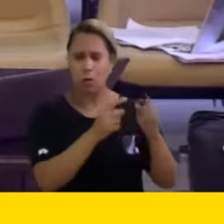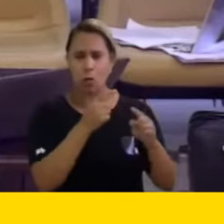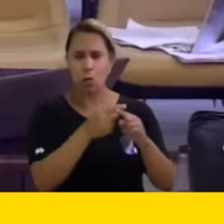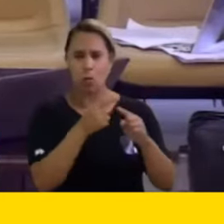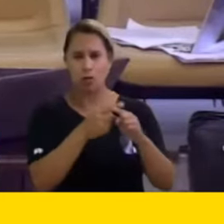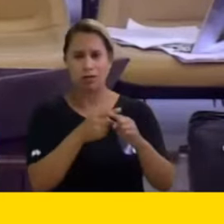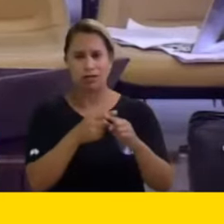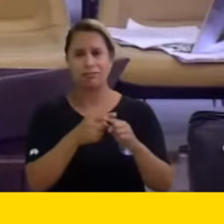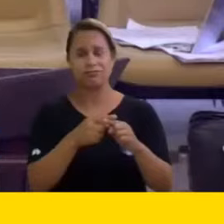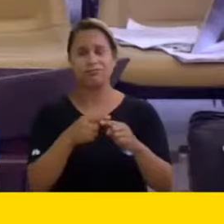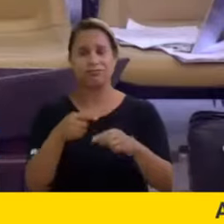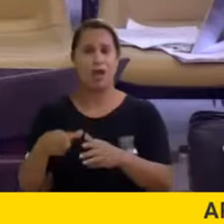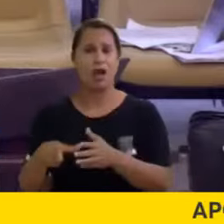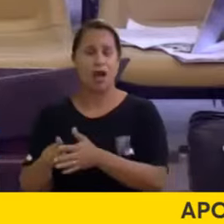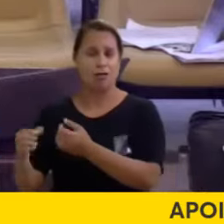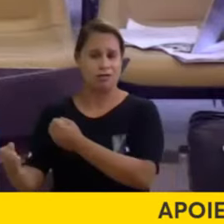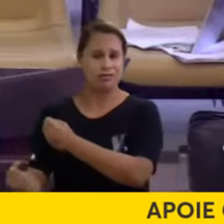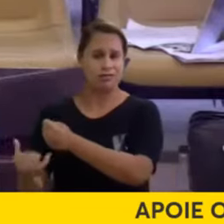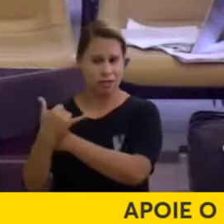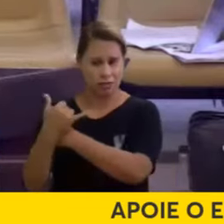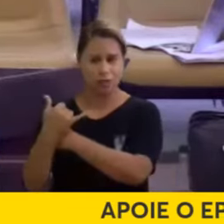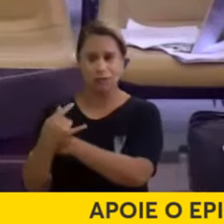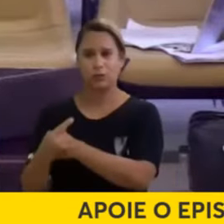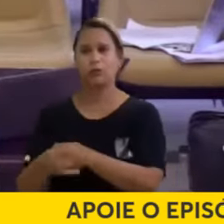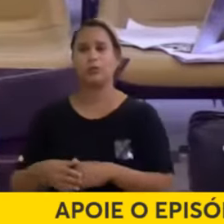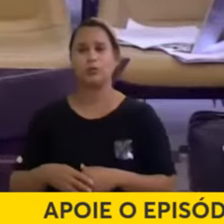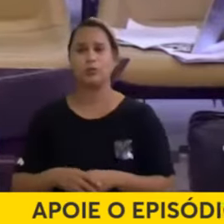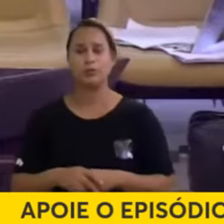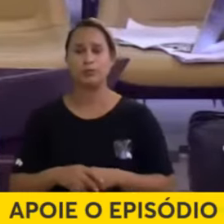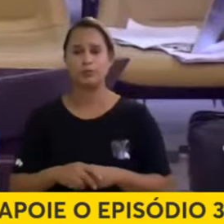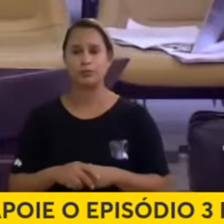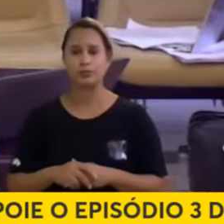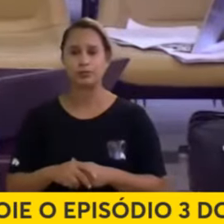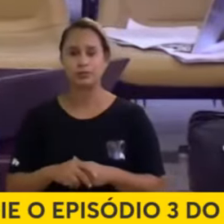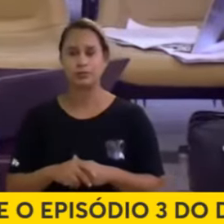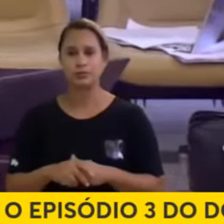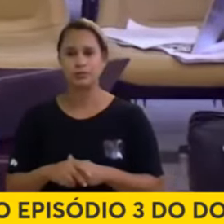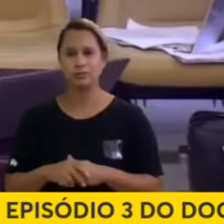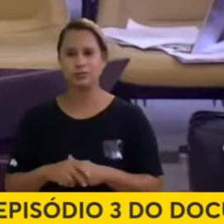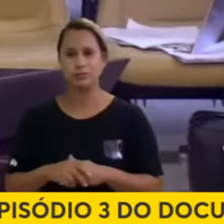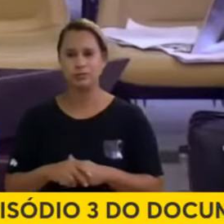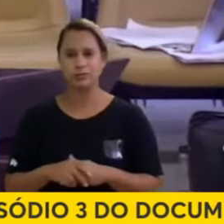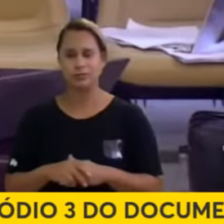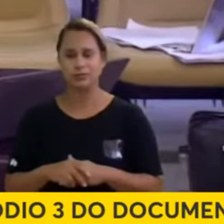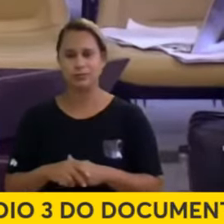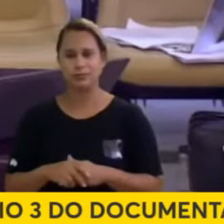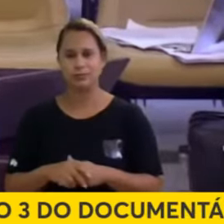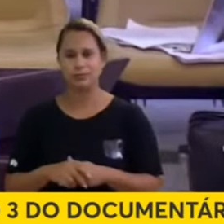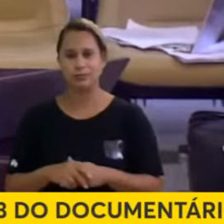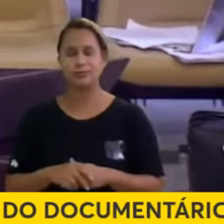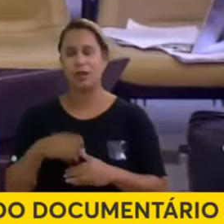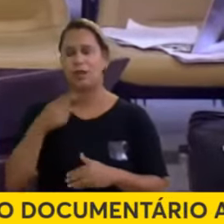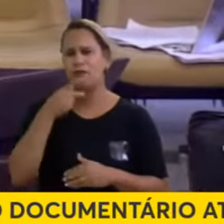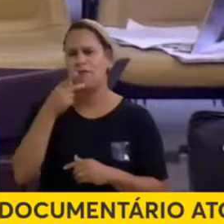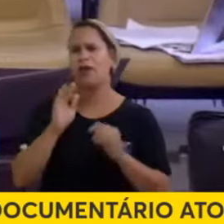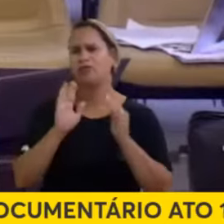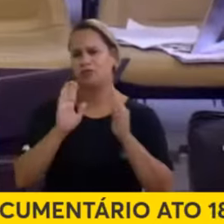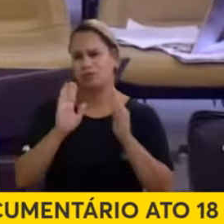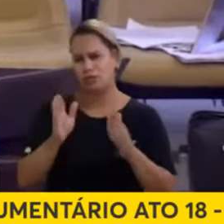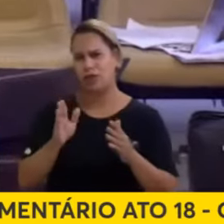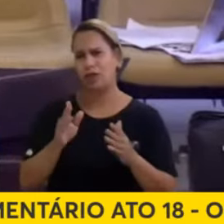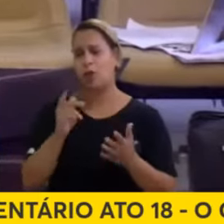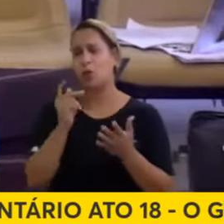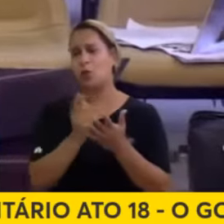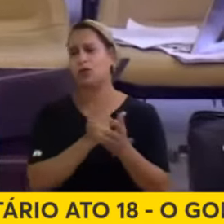excelências nas conversas de entrega de Memorial e não vou controverter esse assunto aqui porque não é nem objeto do processo mas eu disse para vocês o que aconteceu na